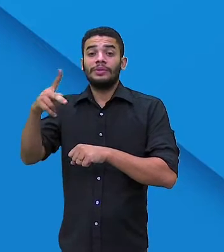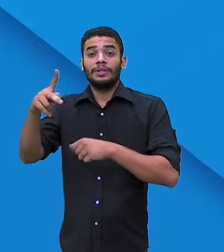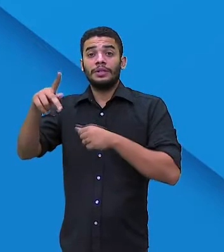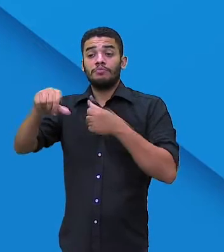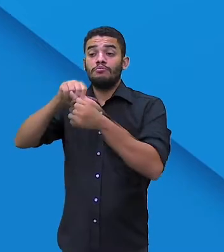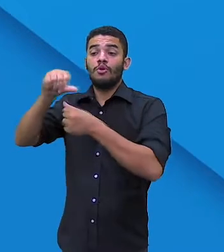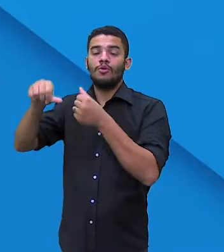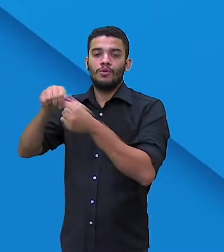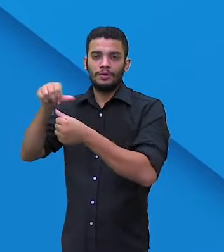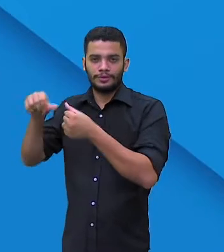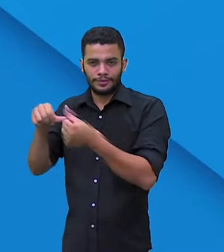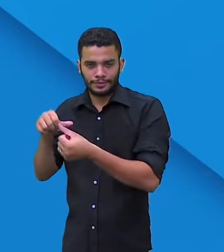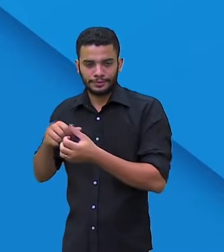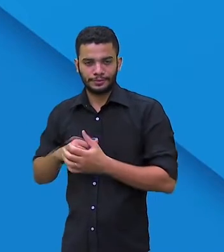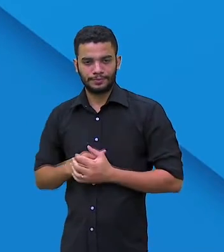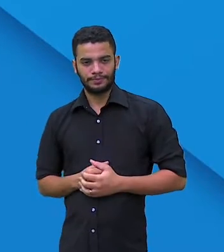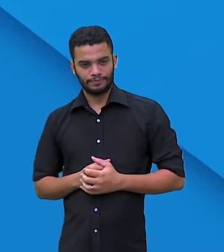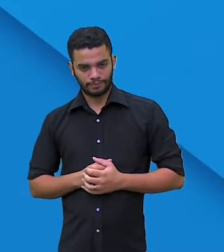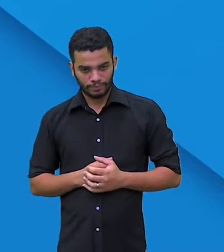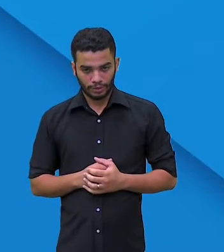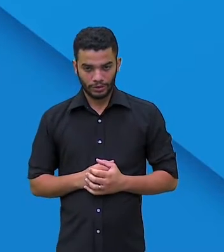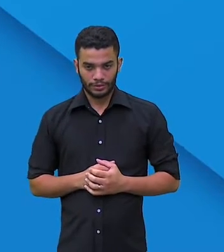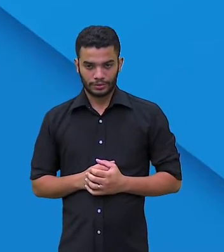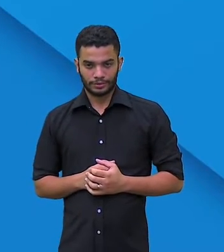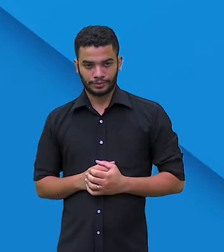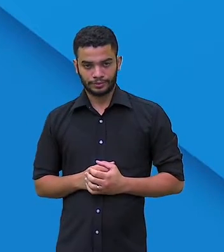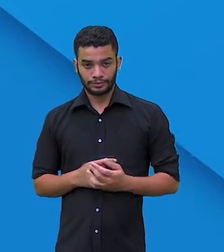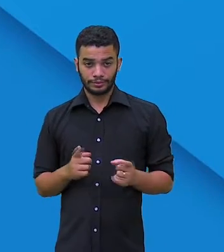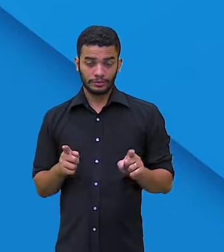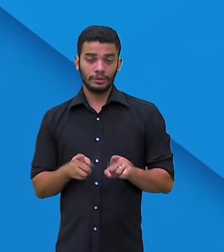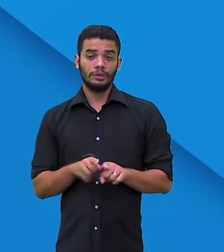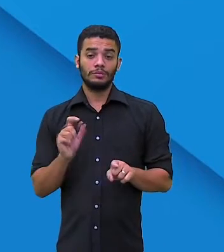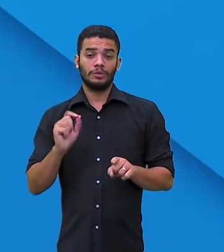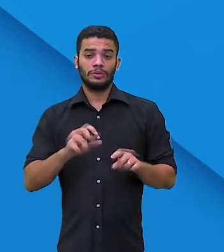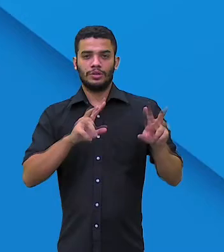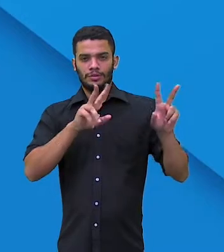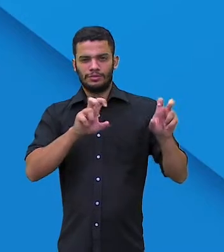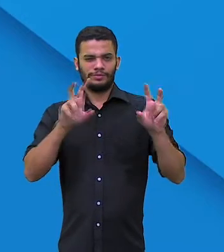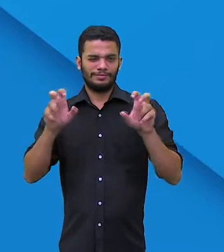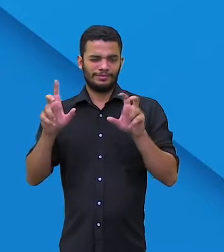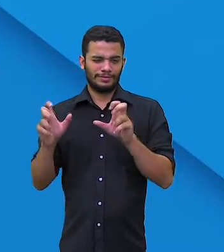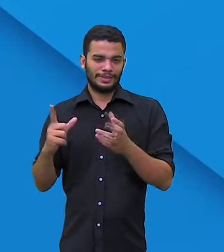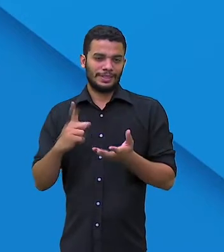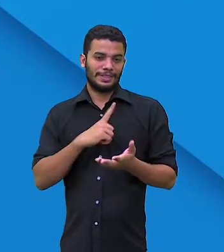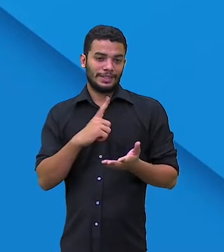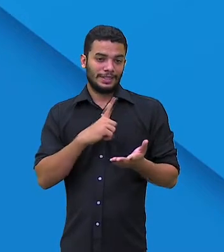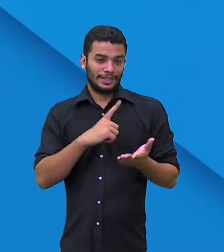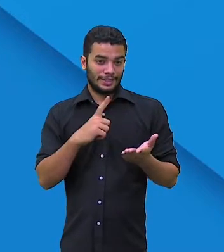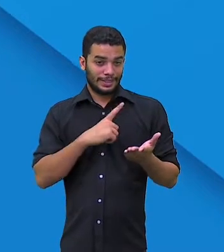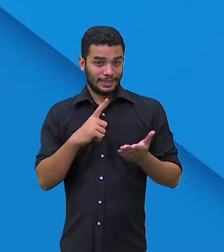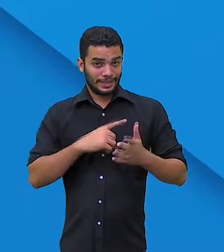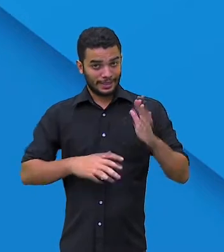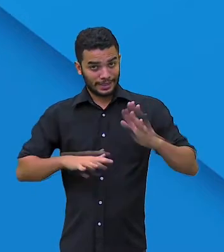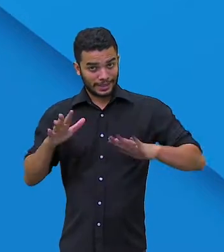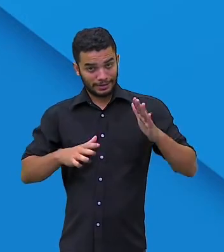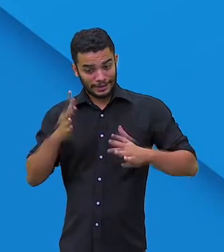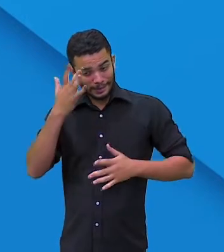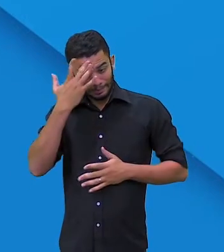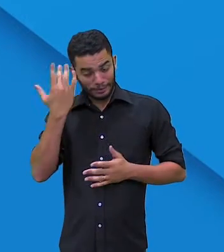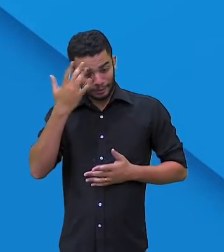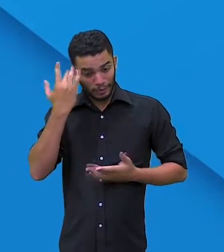Muito interessante isso. E esses temas, esses assuntos, eles geram muita polêmica, né? Esses assuntos, eles trazem